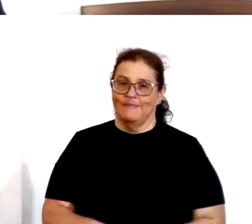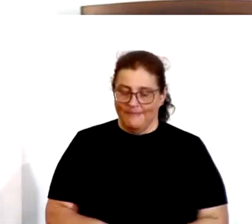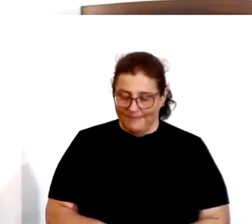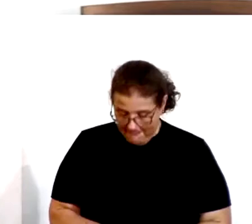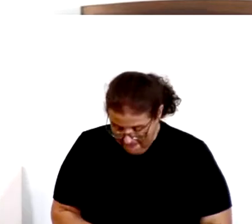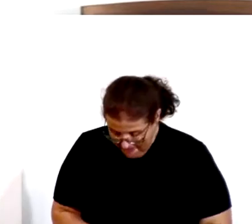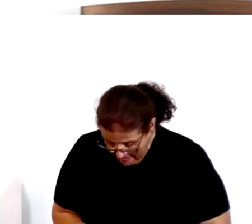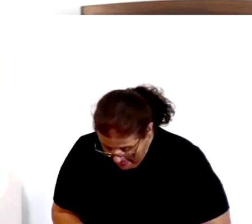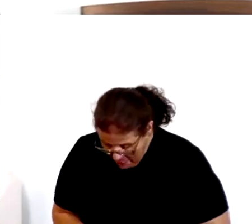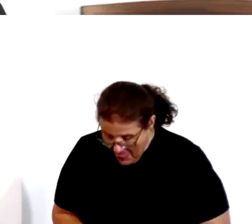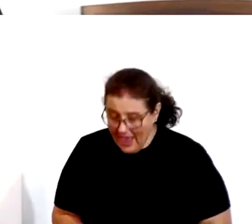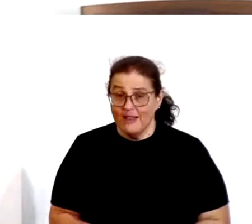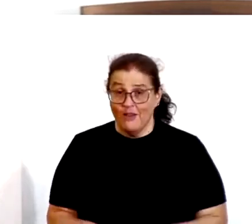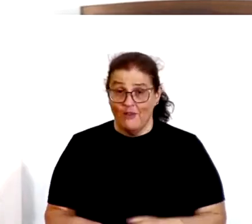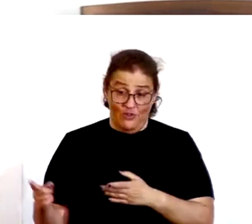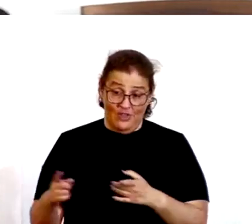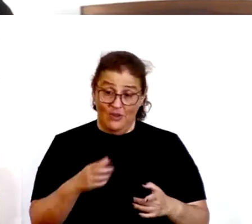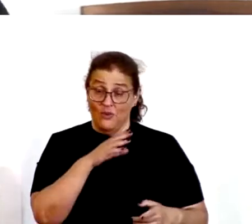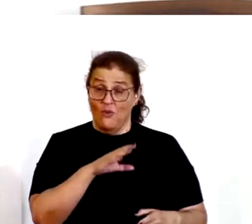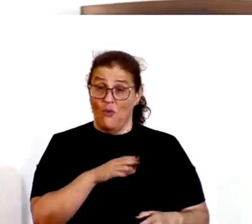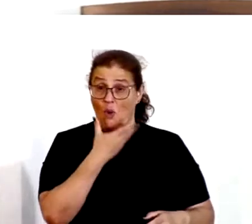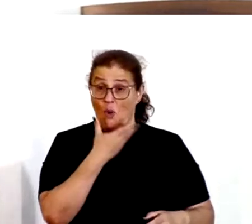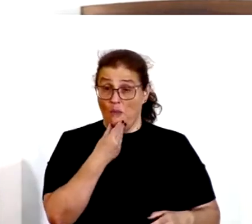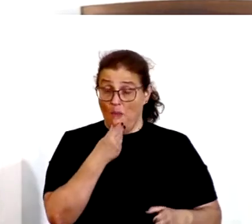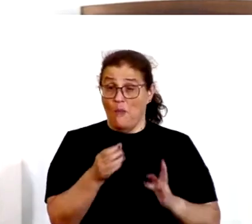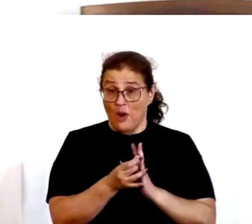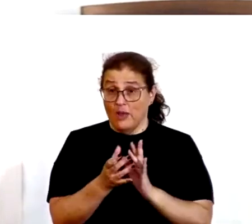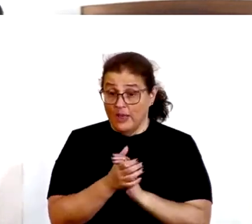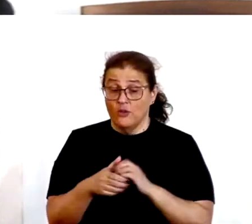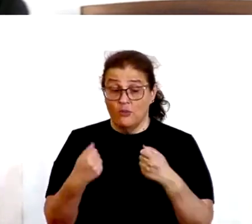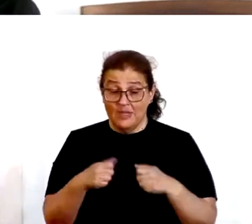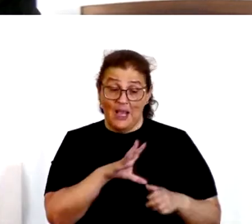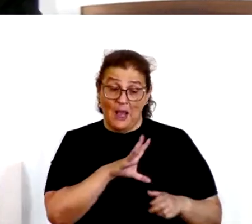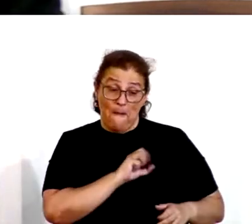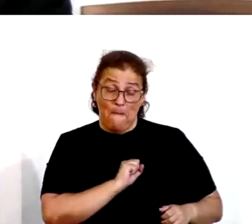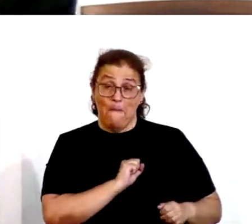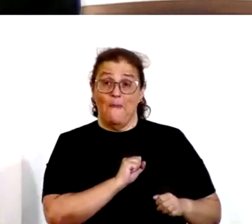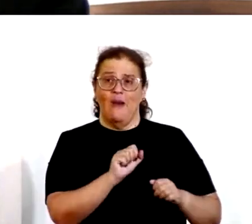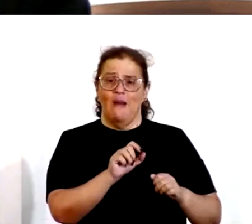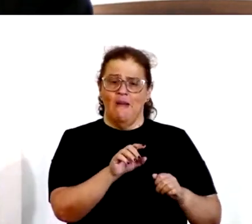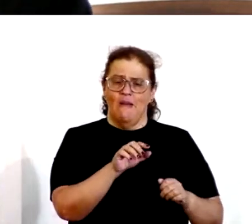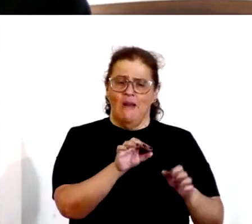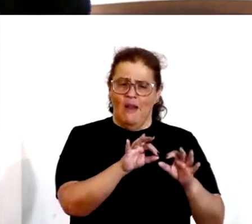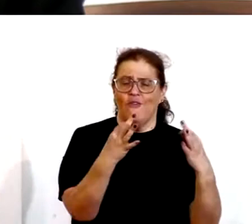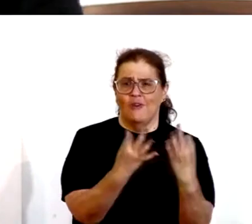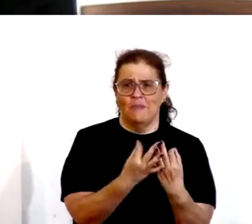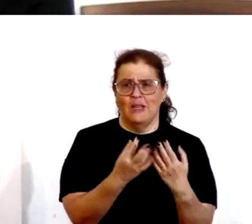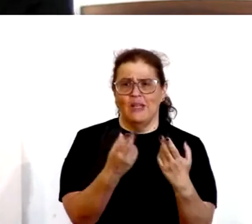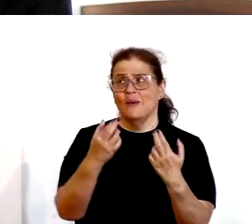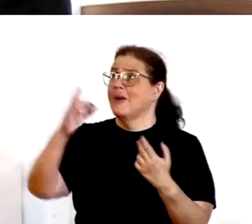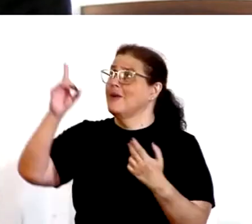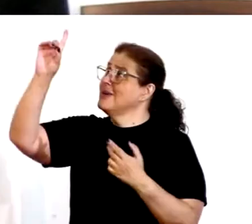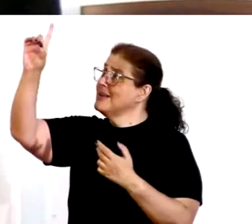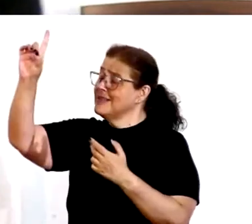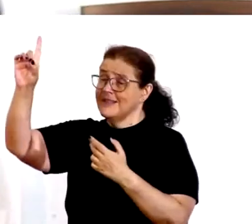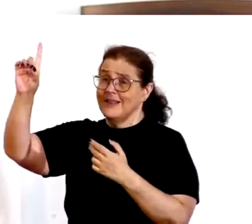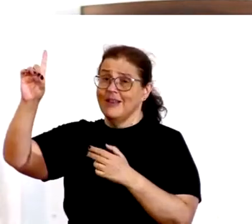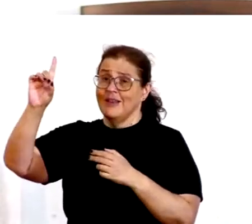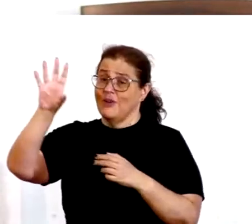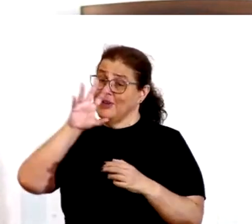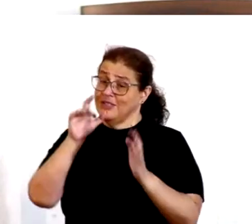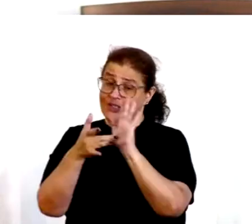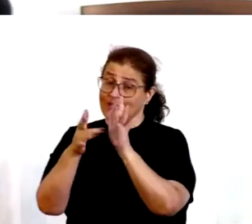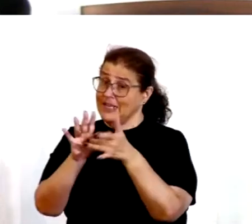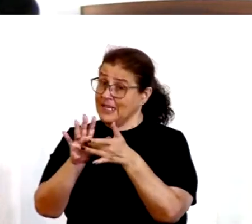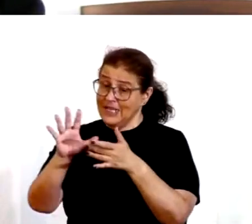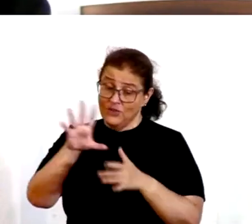sua igreja. Depois, filhos, obedecer a vossos pais no Senhor. O